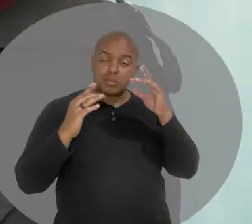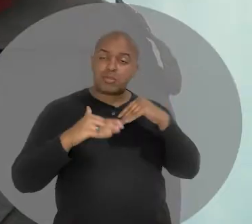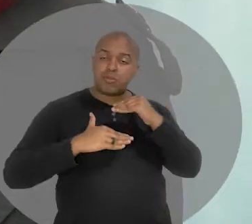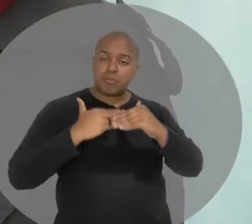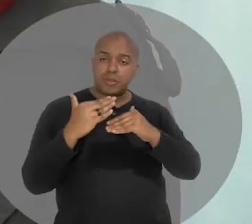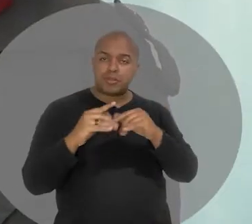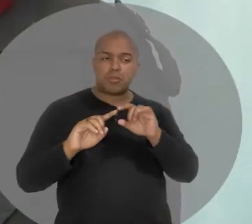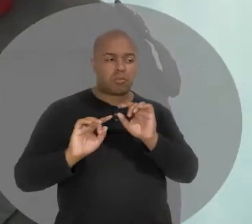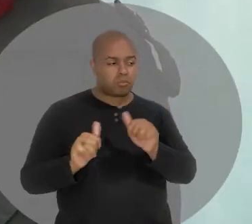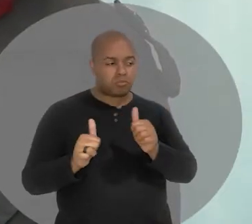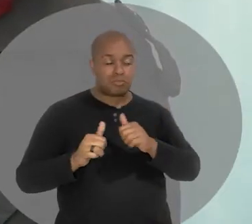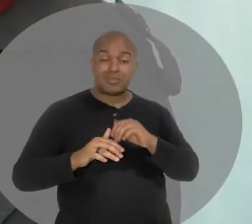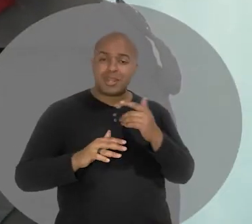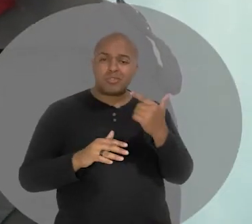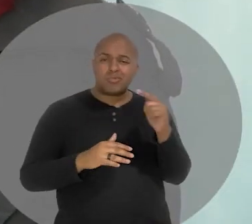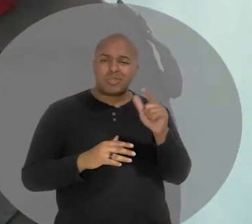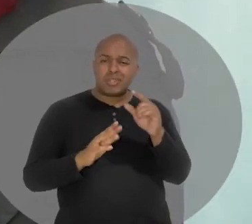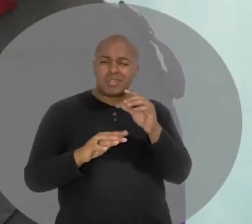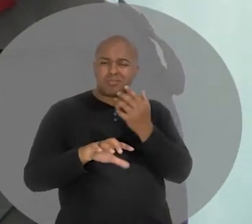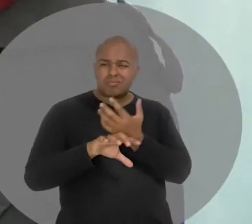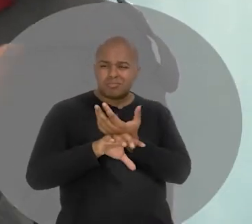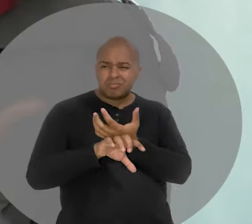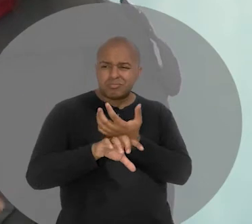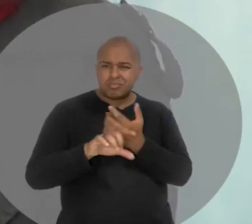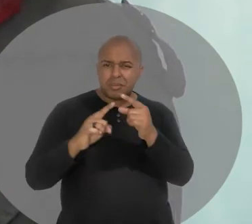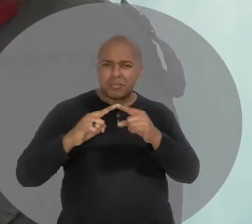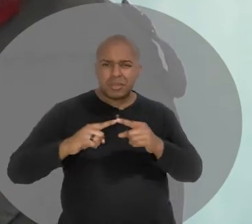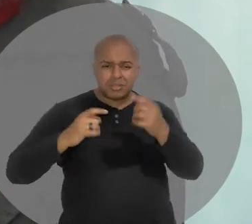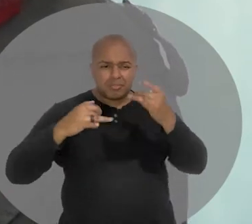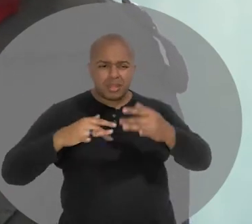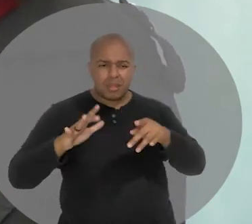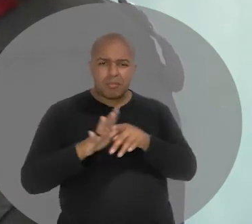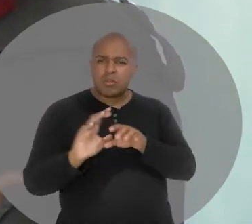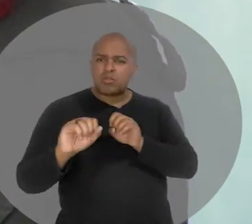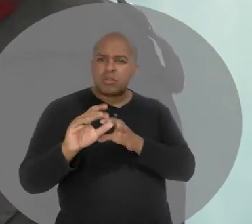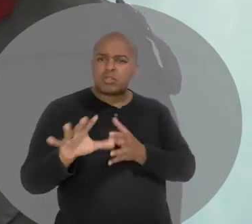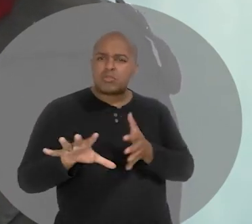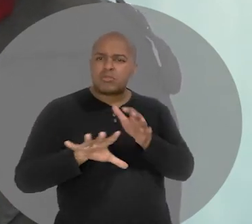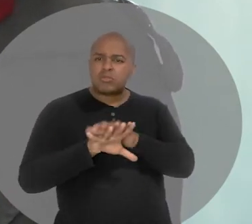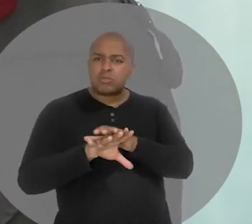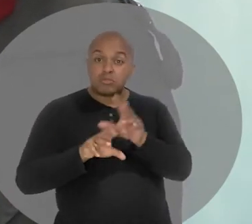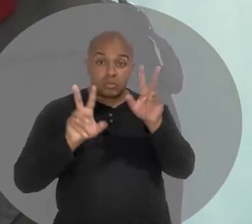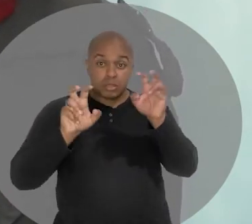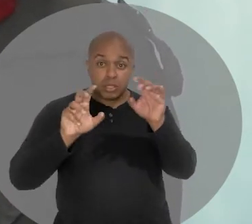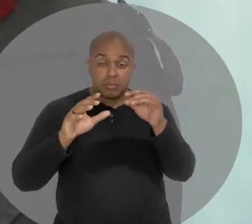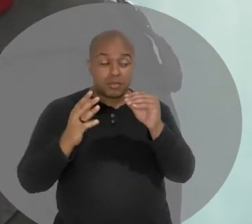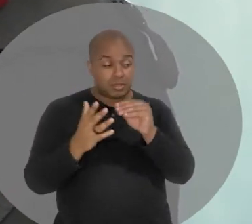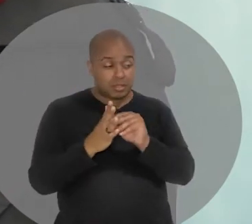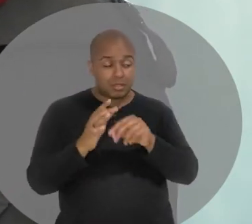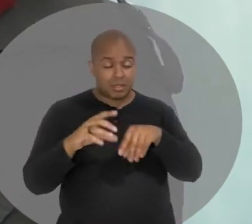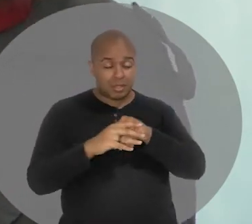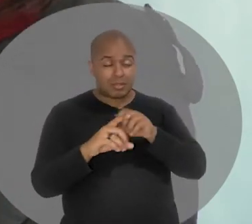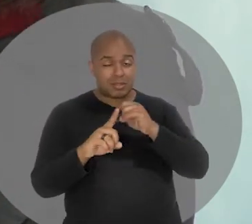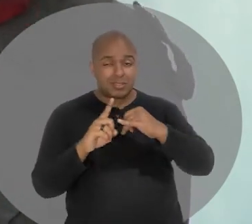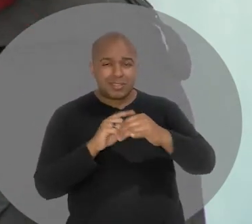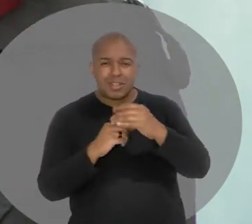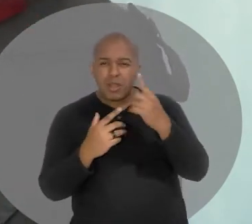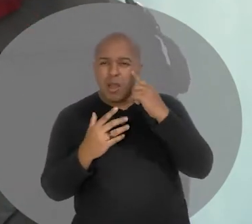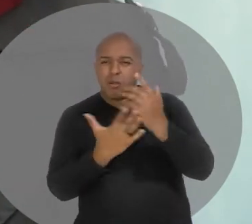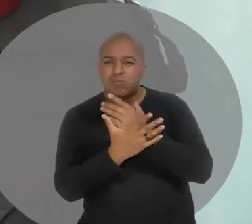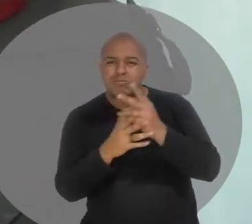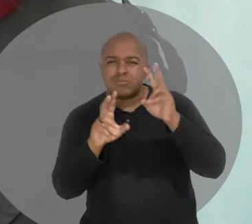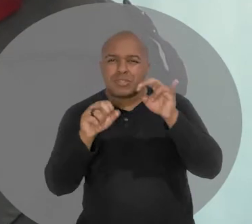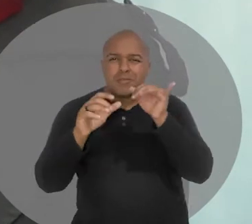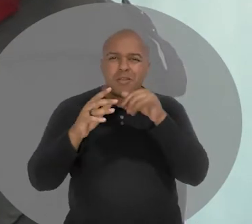ponto. Nós não temos disciplinas específicas que falem da educação inclusiva, um tema tão caro à nossa sociedade,